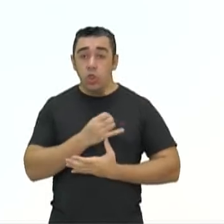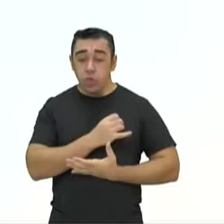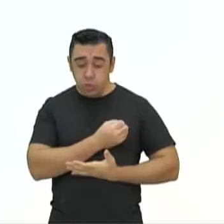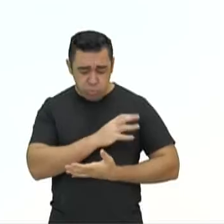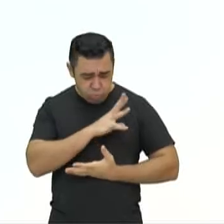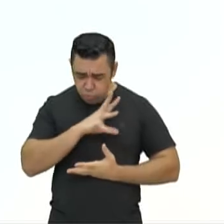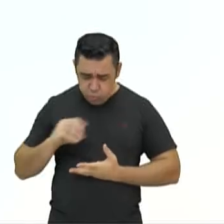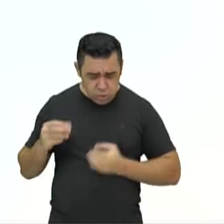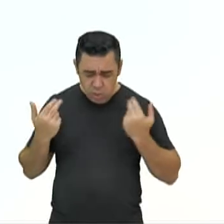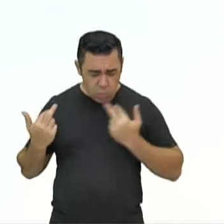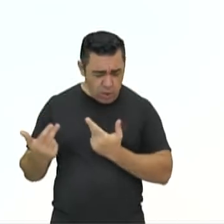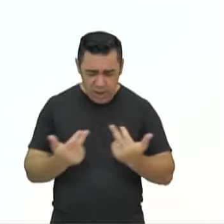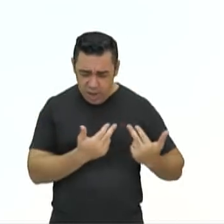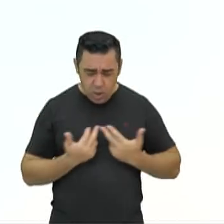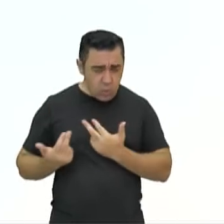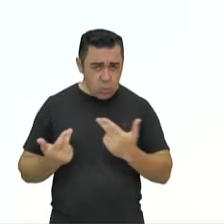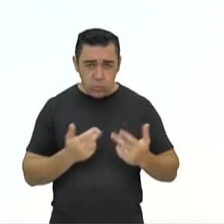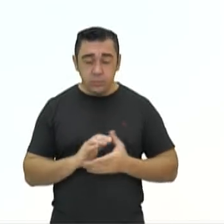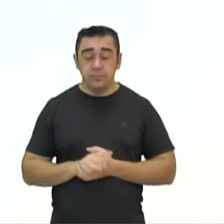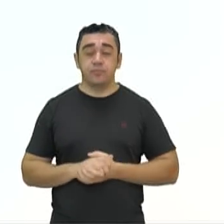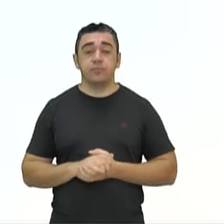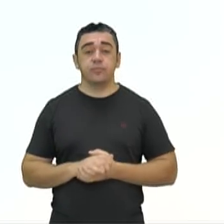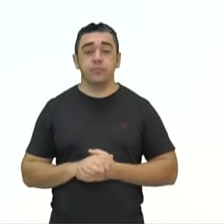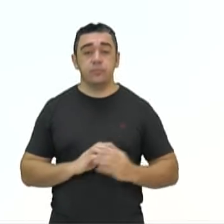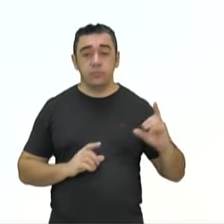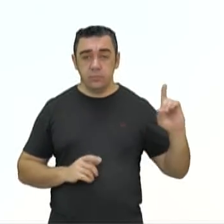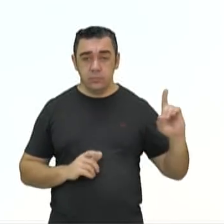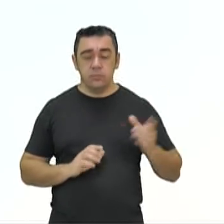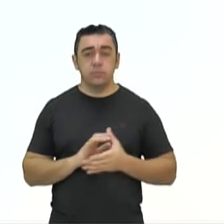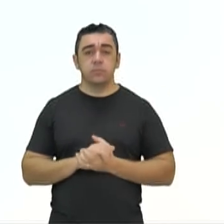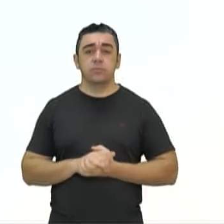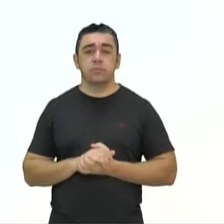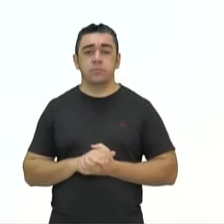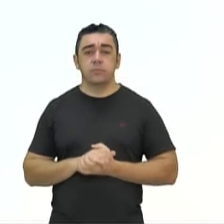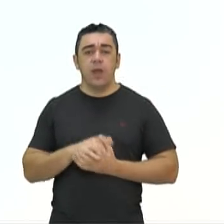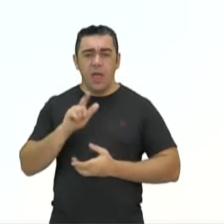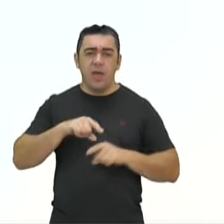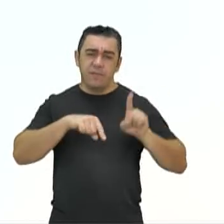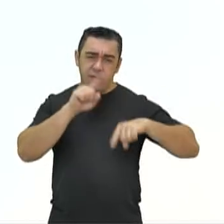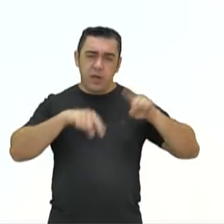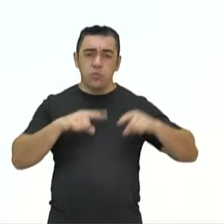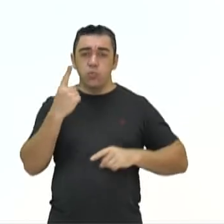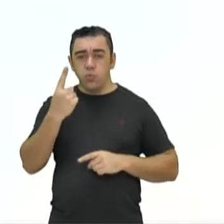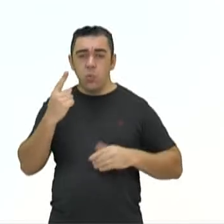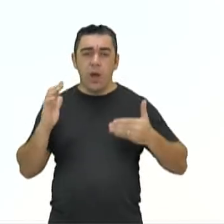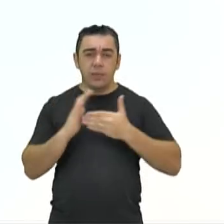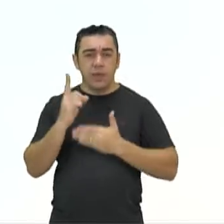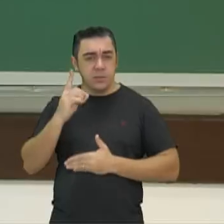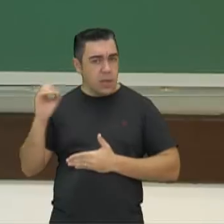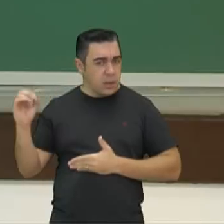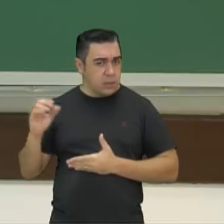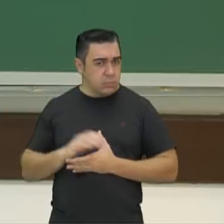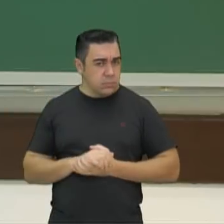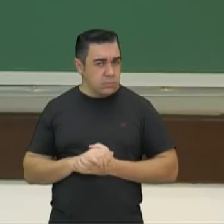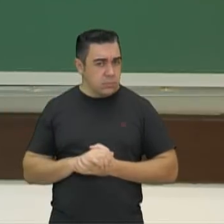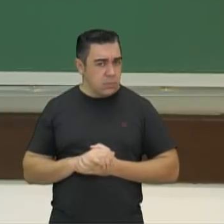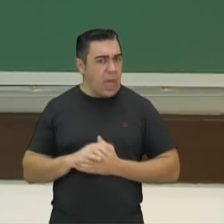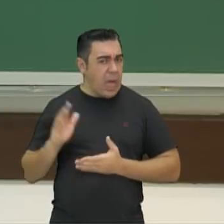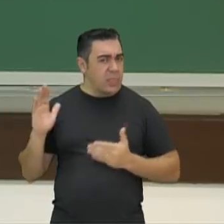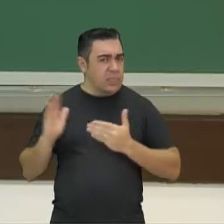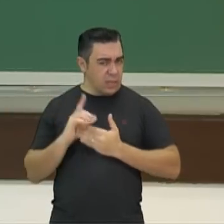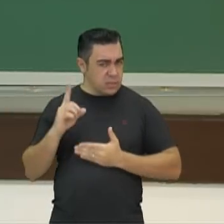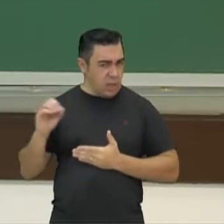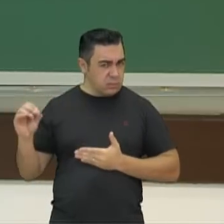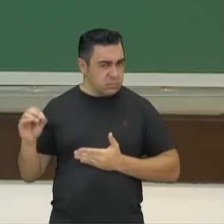os mesmos valores? Tá que tudo igualzinho os valores? D. Os valores variam de 1 a 100. Fomos até o valor 100 das